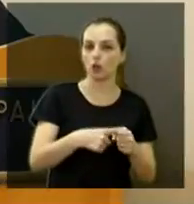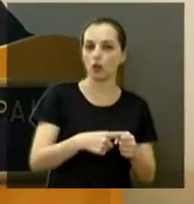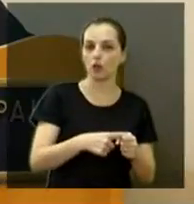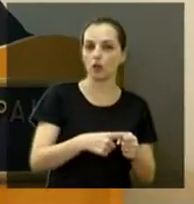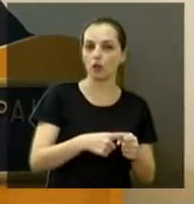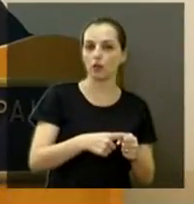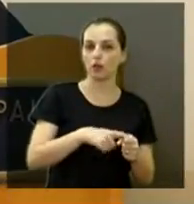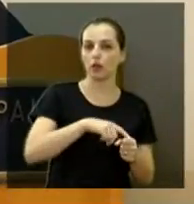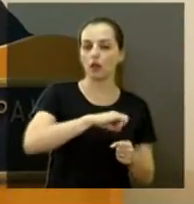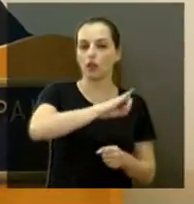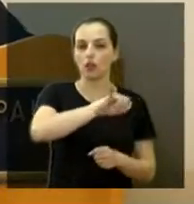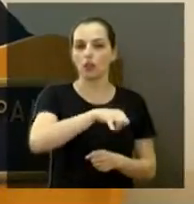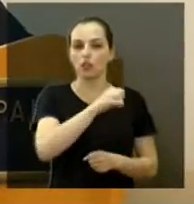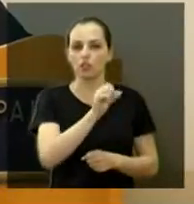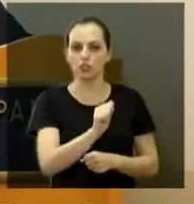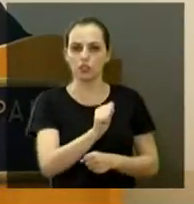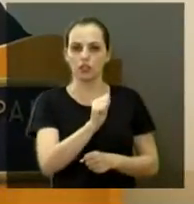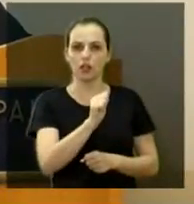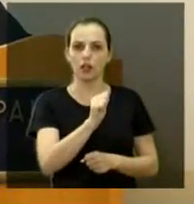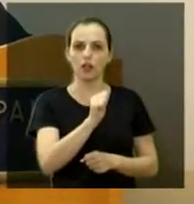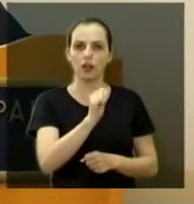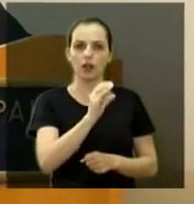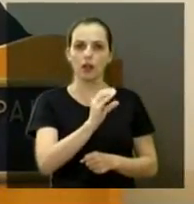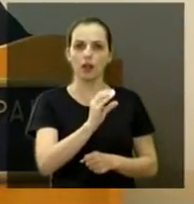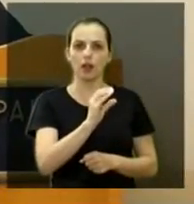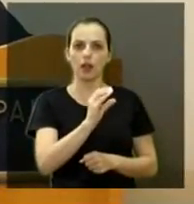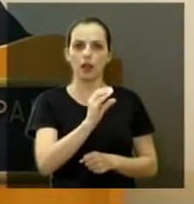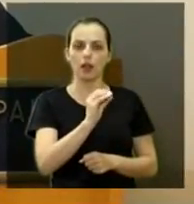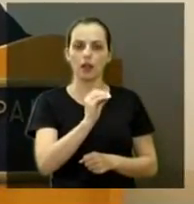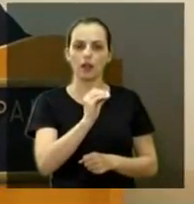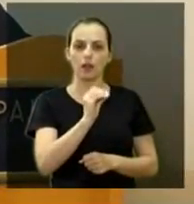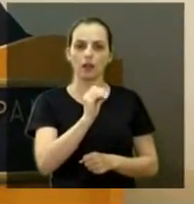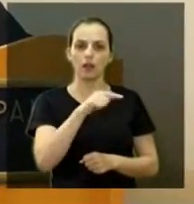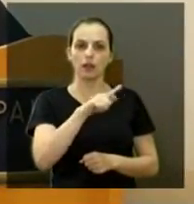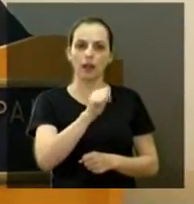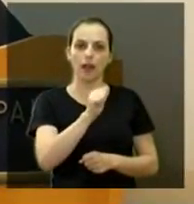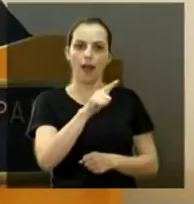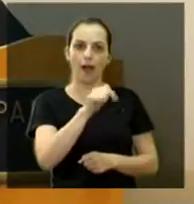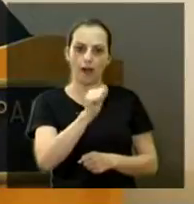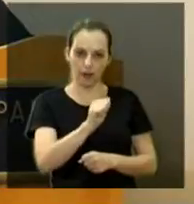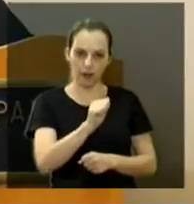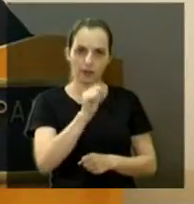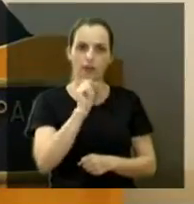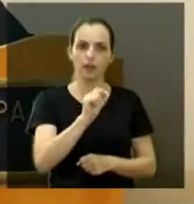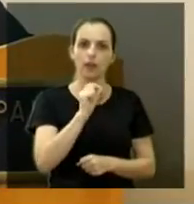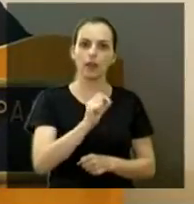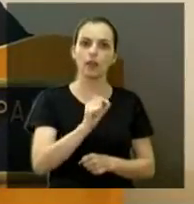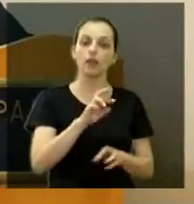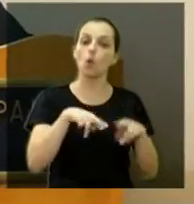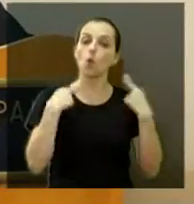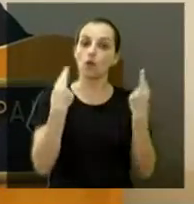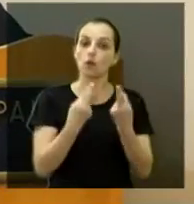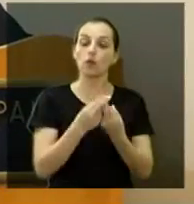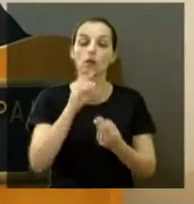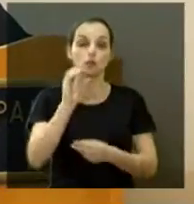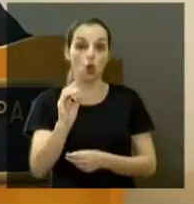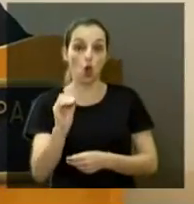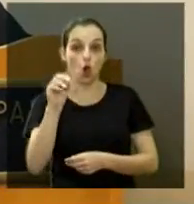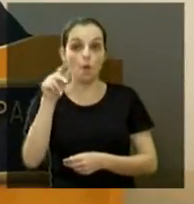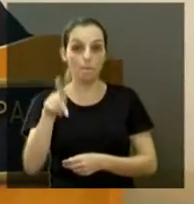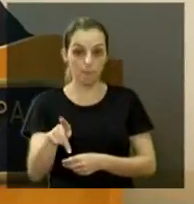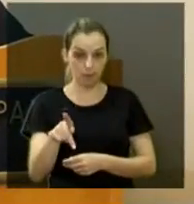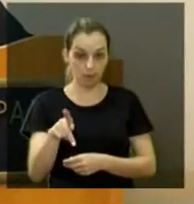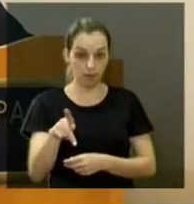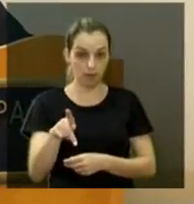Jaganganga, Jardim Santa Clara, a participação do orçamento participativo, que vai ser o AP amanhã, lá às 19